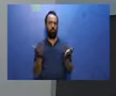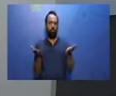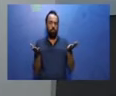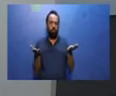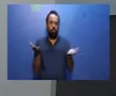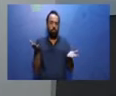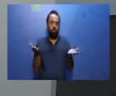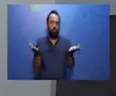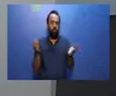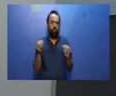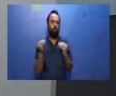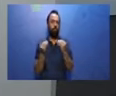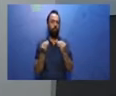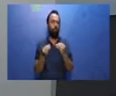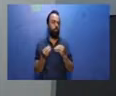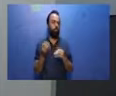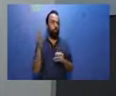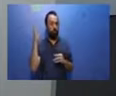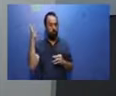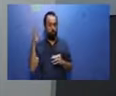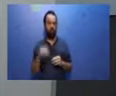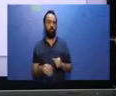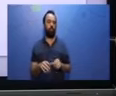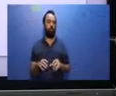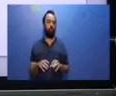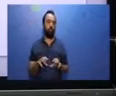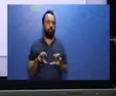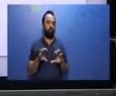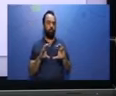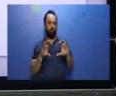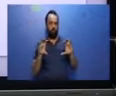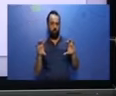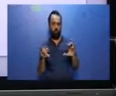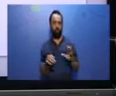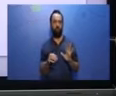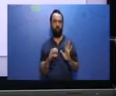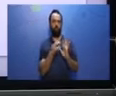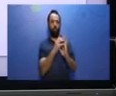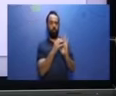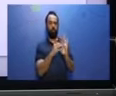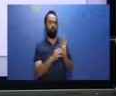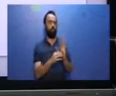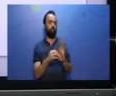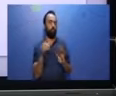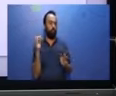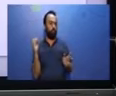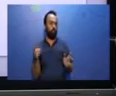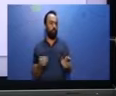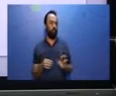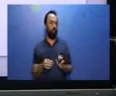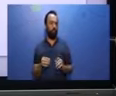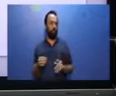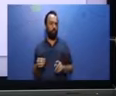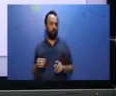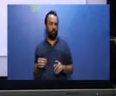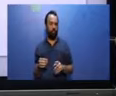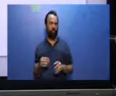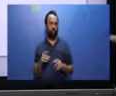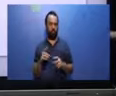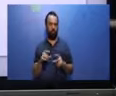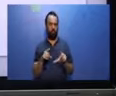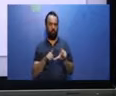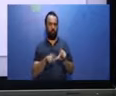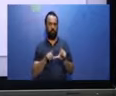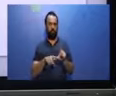revisão da aula anterior né como que fazemos a forma nós vamos usar os símbolos esses símbolos eles estão representados em